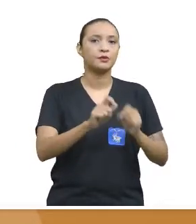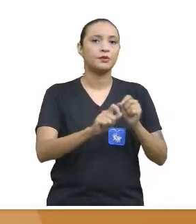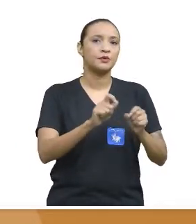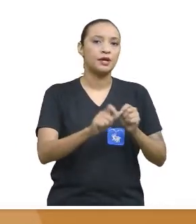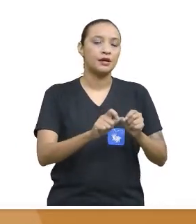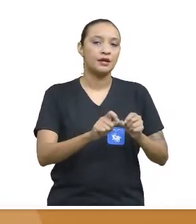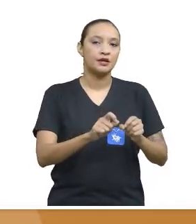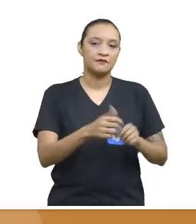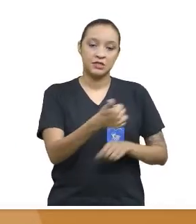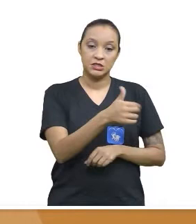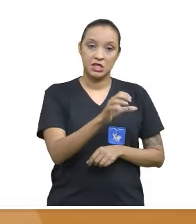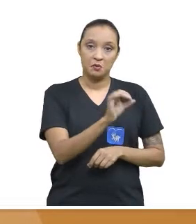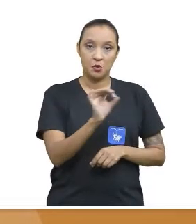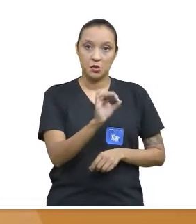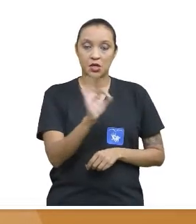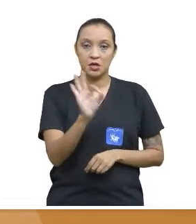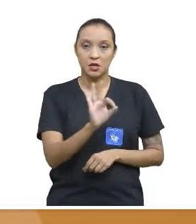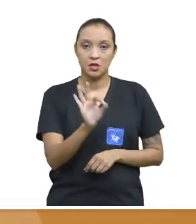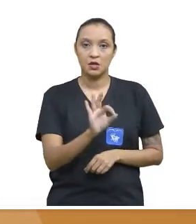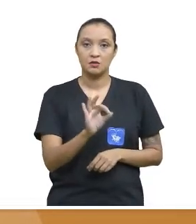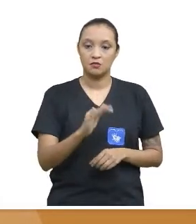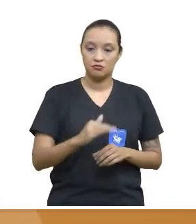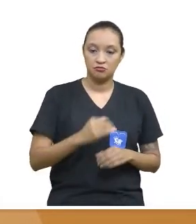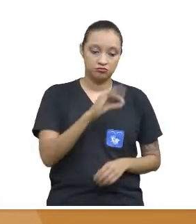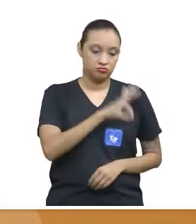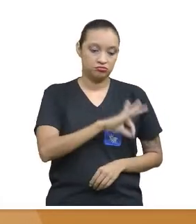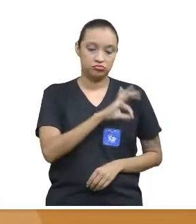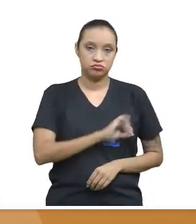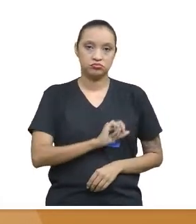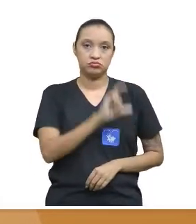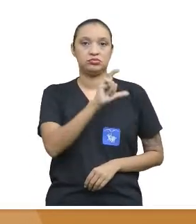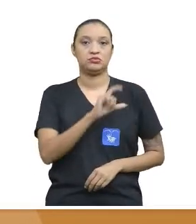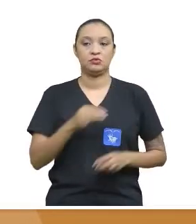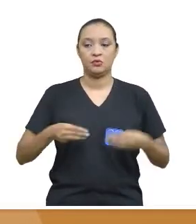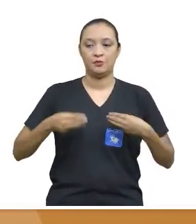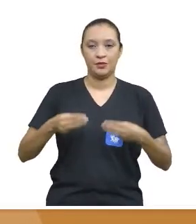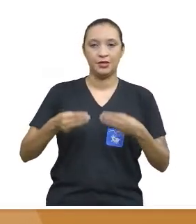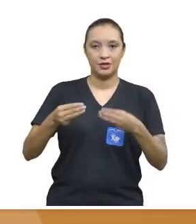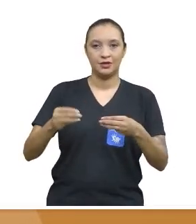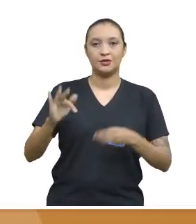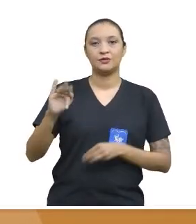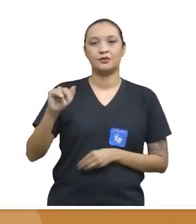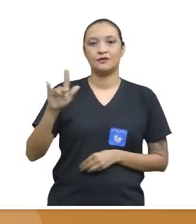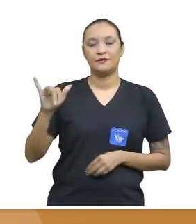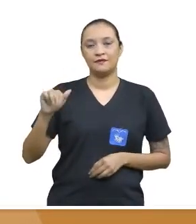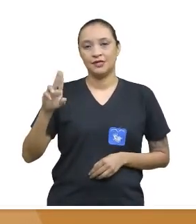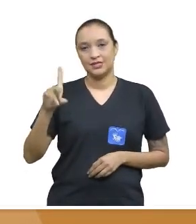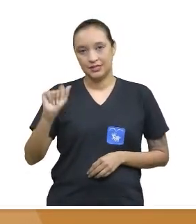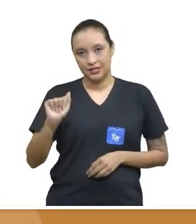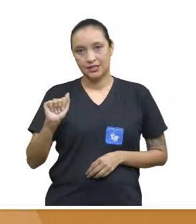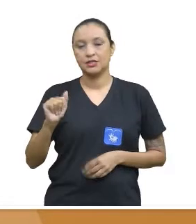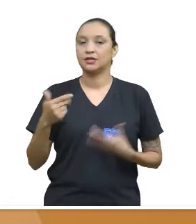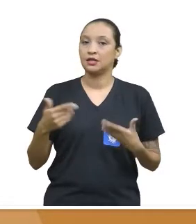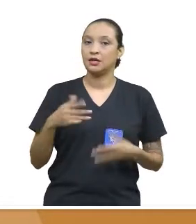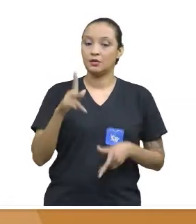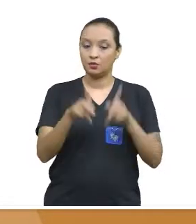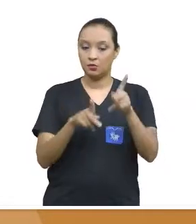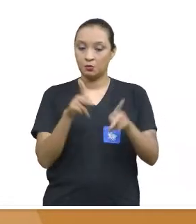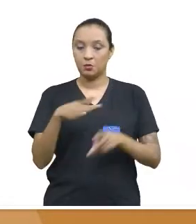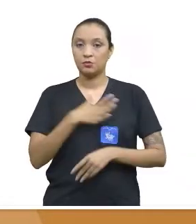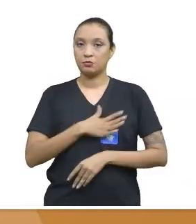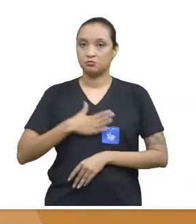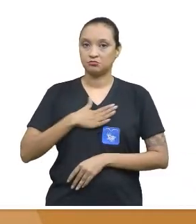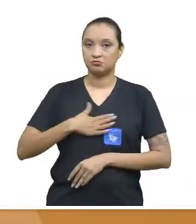aos trabalhadores, através de João Goulart, que era seu ministro da Fazenda. Então, esse aumento vai agradar a população em geral, porém,